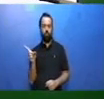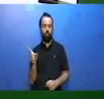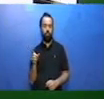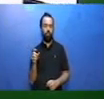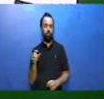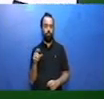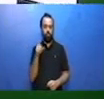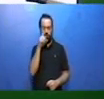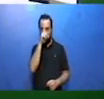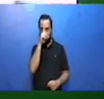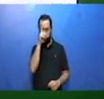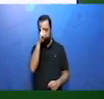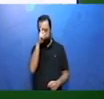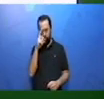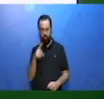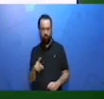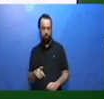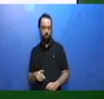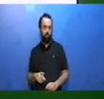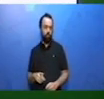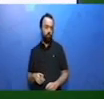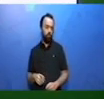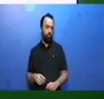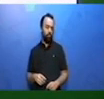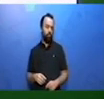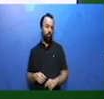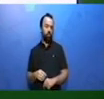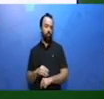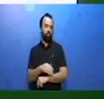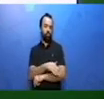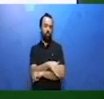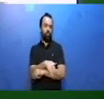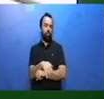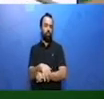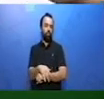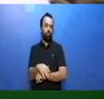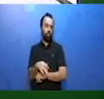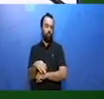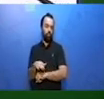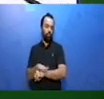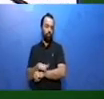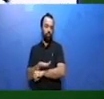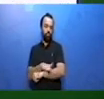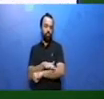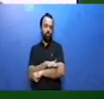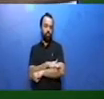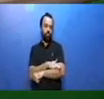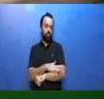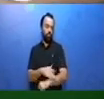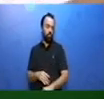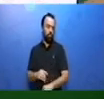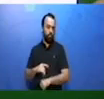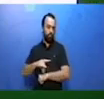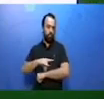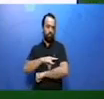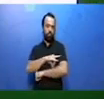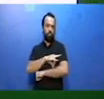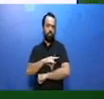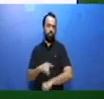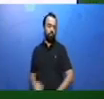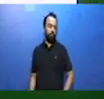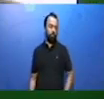Rua pavimentada, revestimento das ruas. Qual que é a rua pavimentada? É a cobertura, né? Essa aqui, olha, é asfaltada,